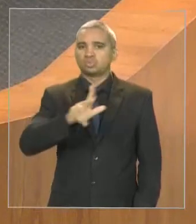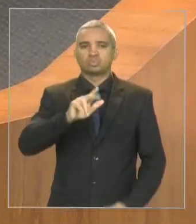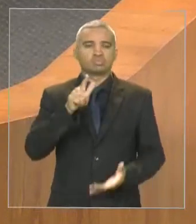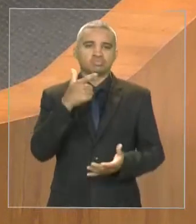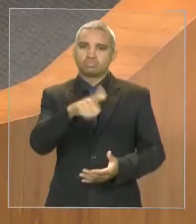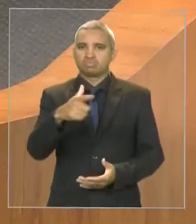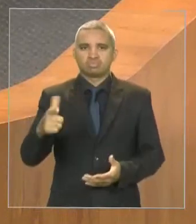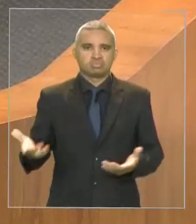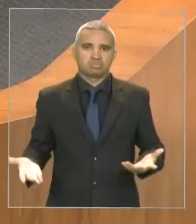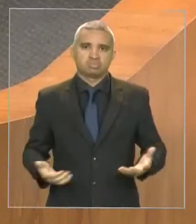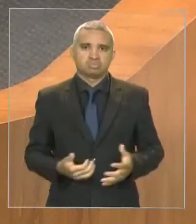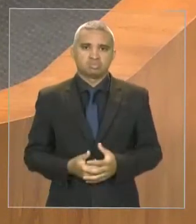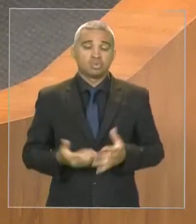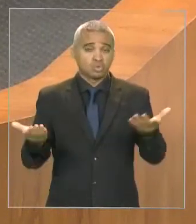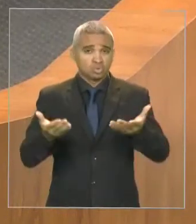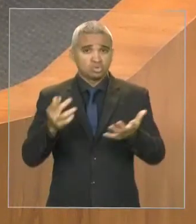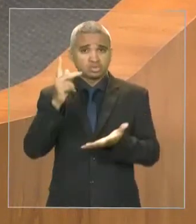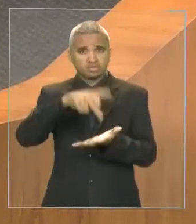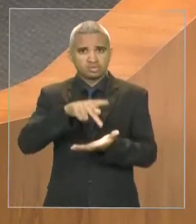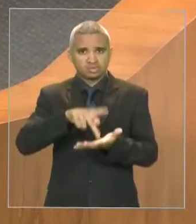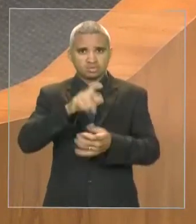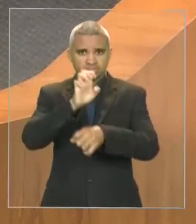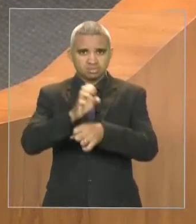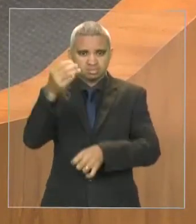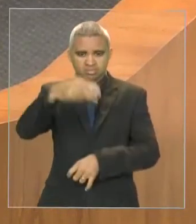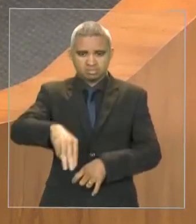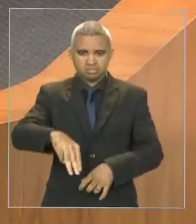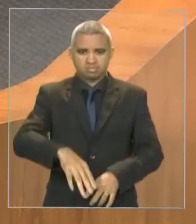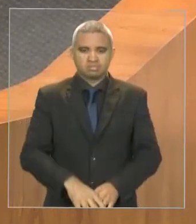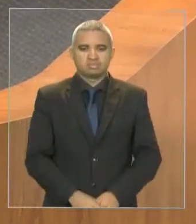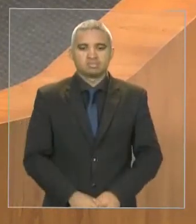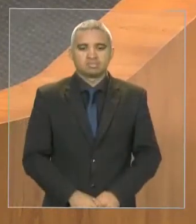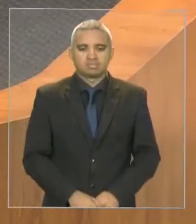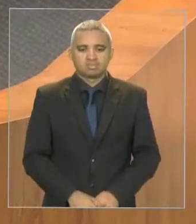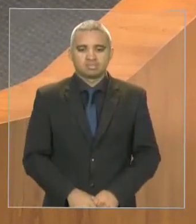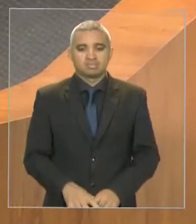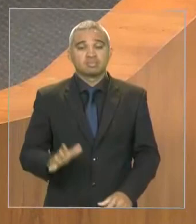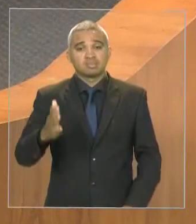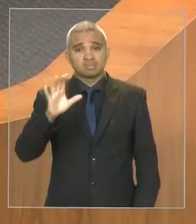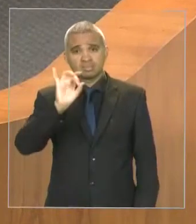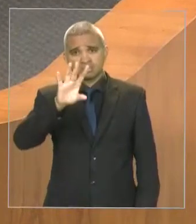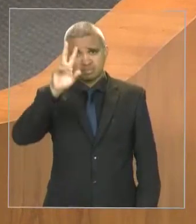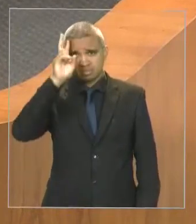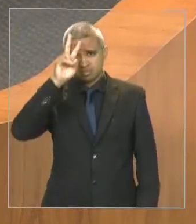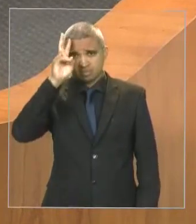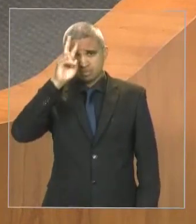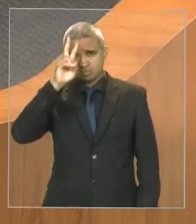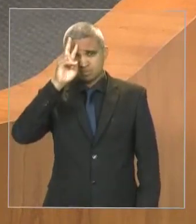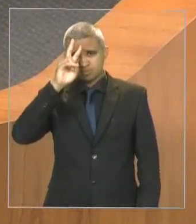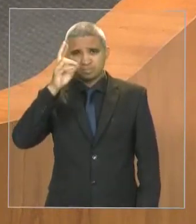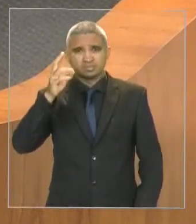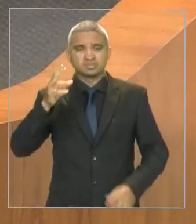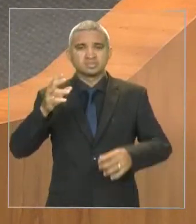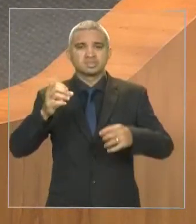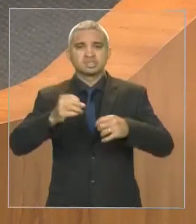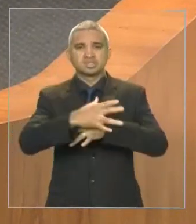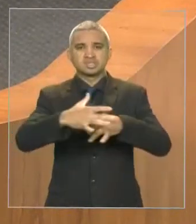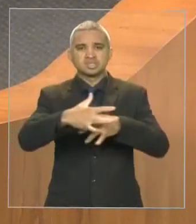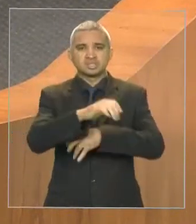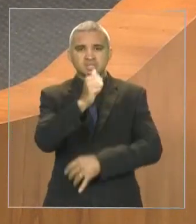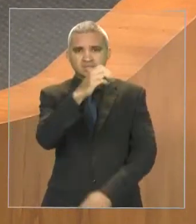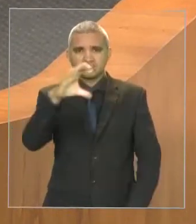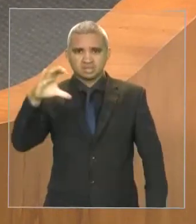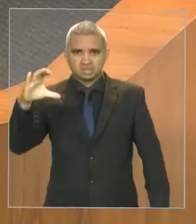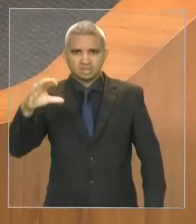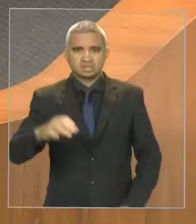realidade que nós encontramos hoje no estado do Maranhão. Sem a parte, senhor presidente, mas só gostaria de lembrar o episódio que nós vivemos do município de Açailândia. Eu citei, deputado Eduardo